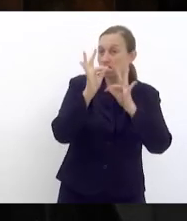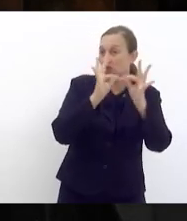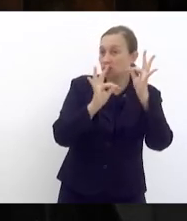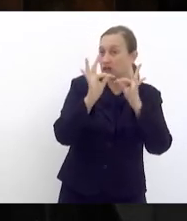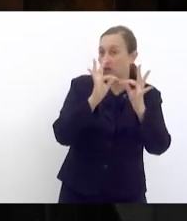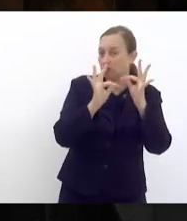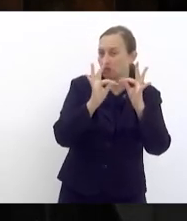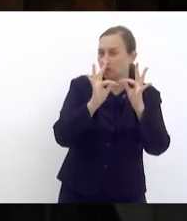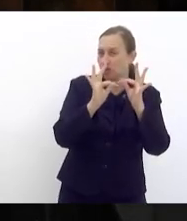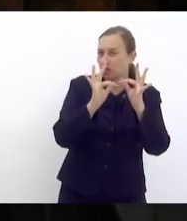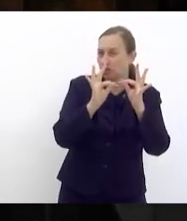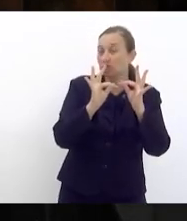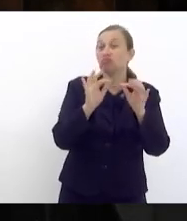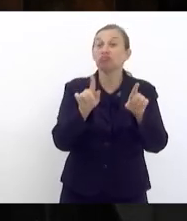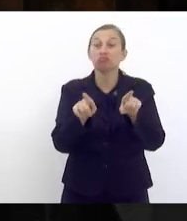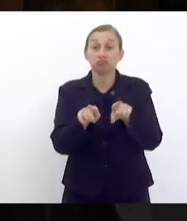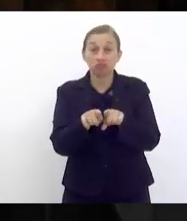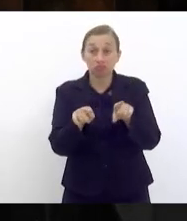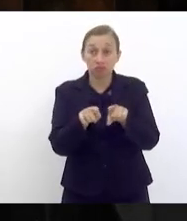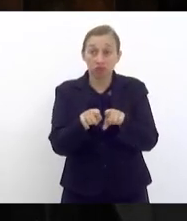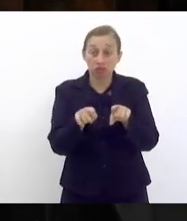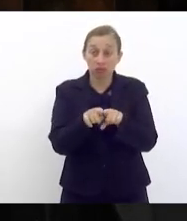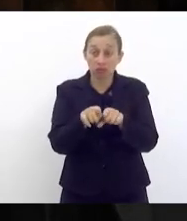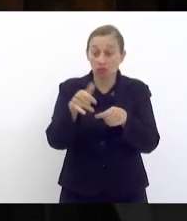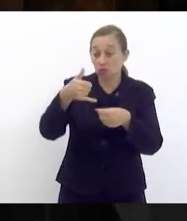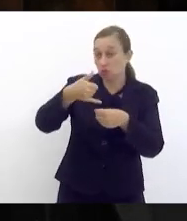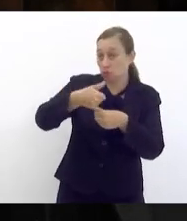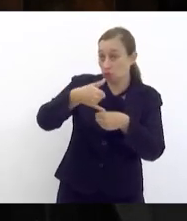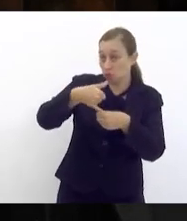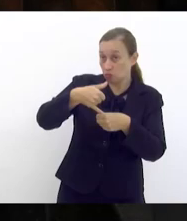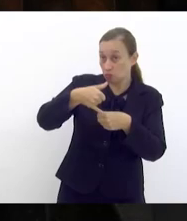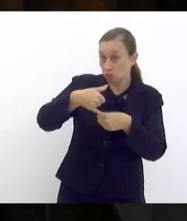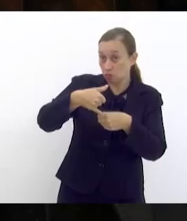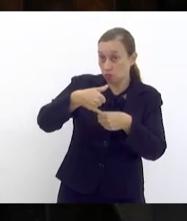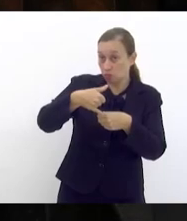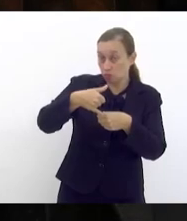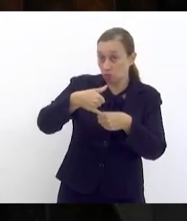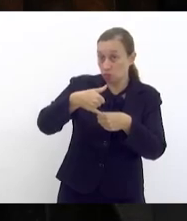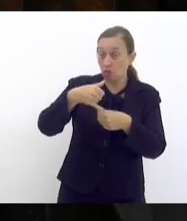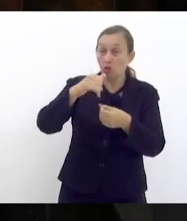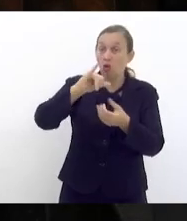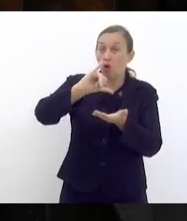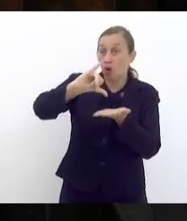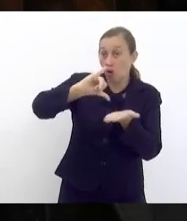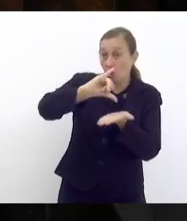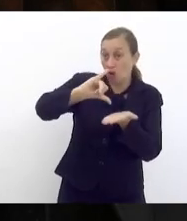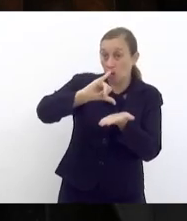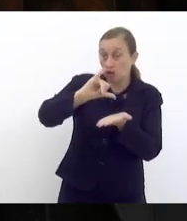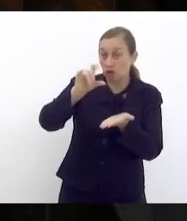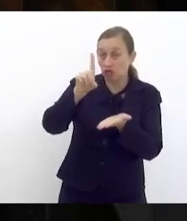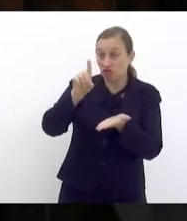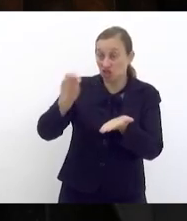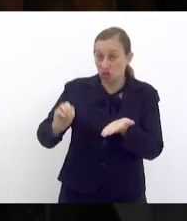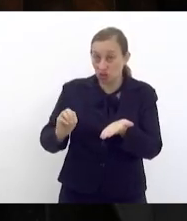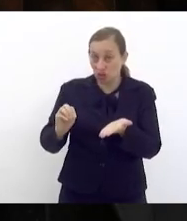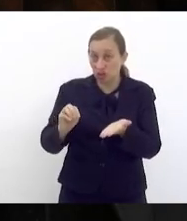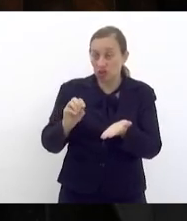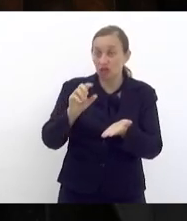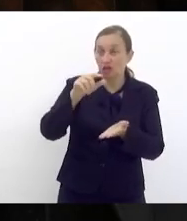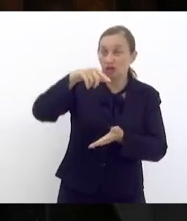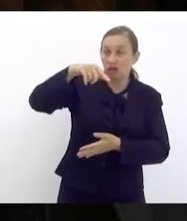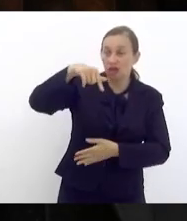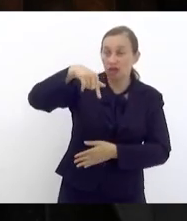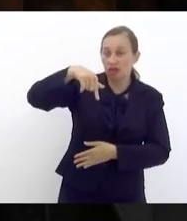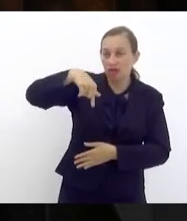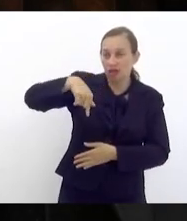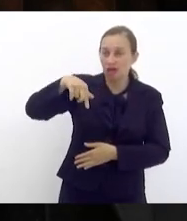telecomunicações e dos combustíveis, óleo diesel e querosene